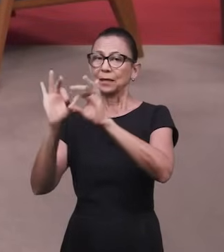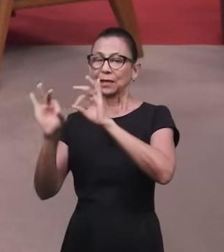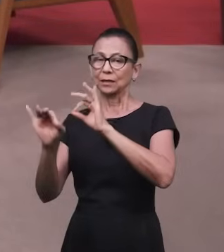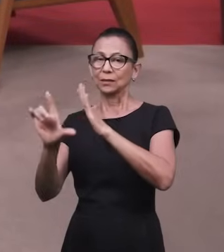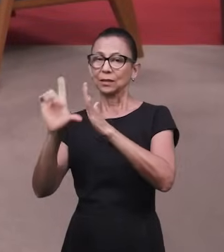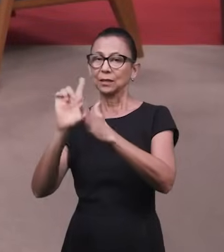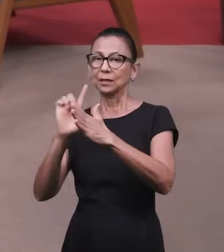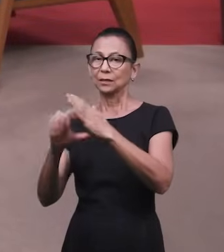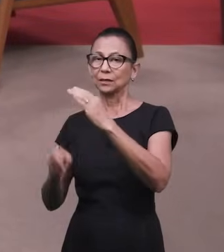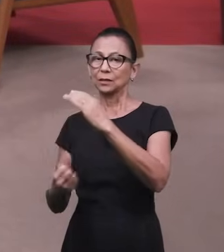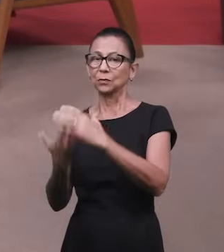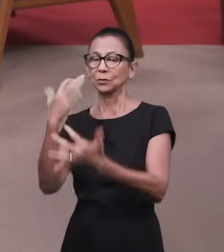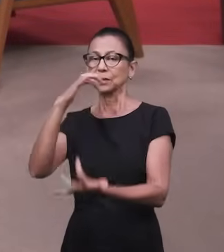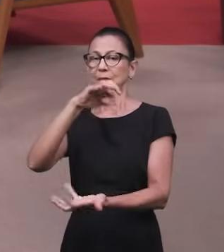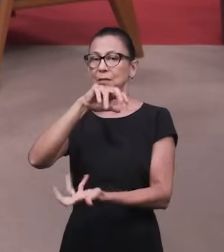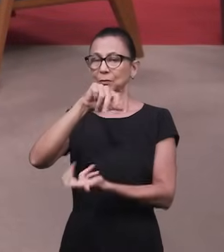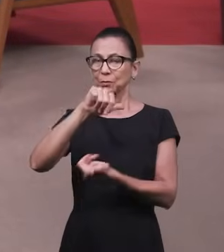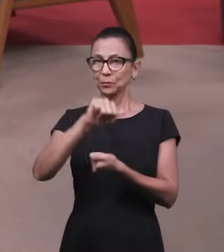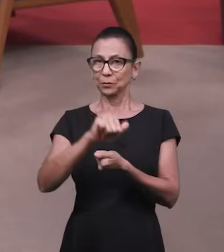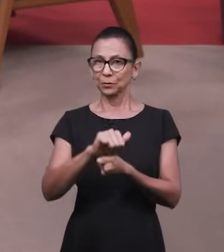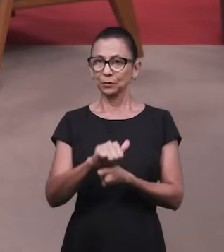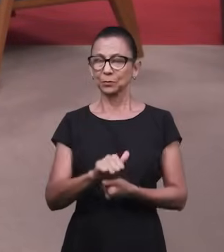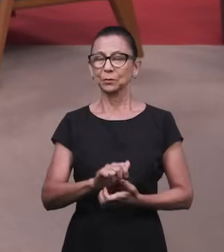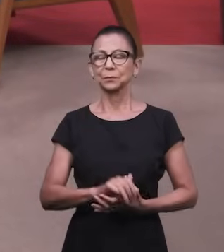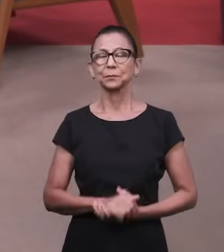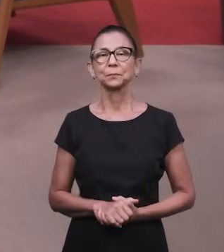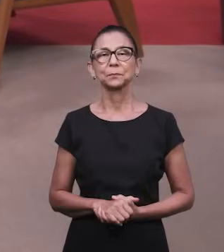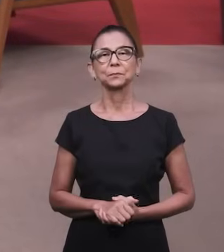Glórias aspecto a do Deus. reino preparado desde a fundação do mundo,